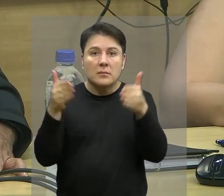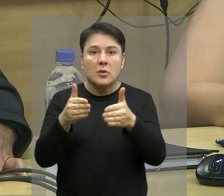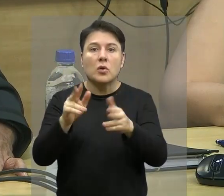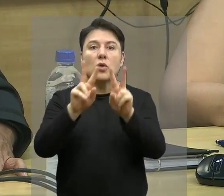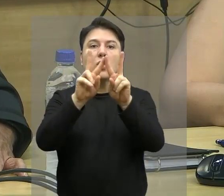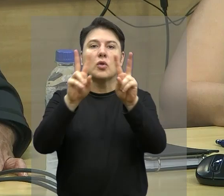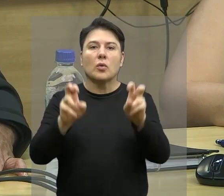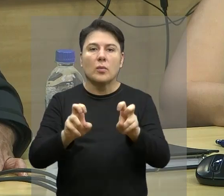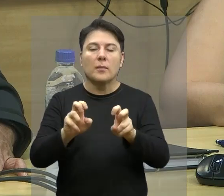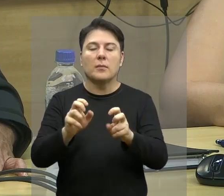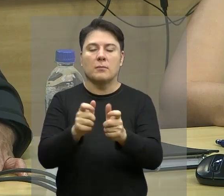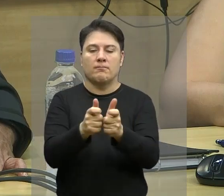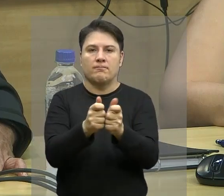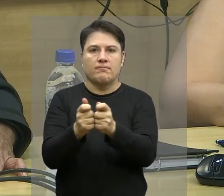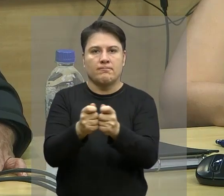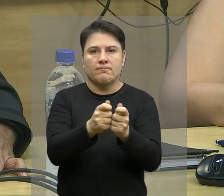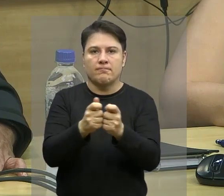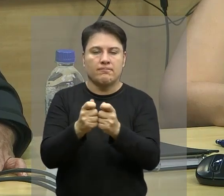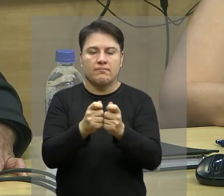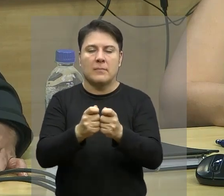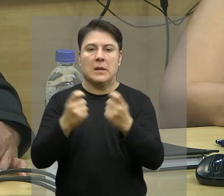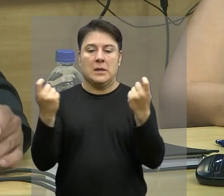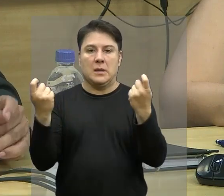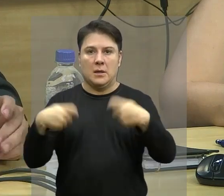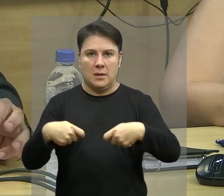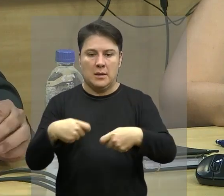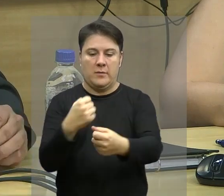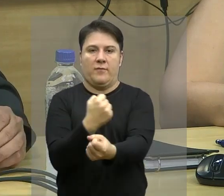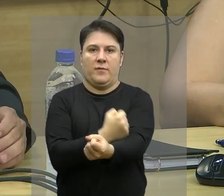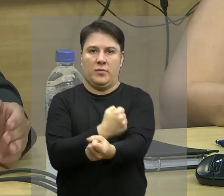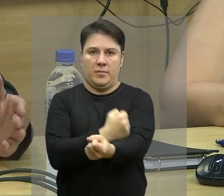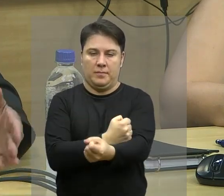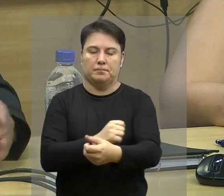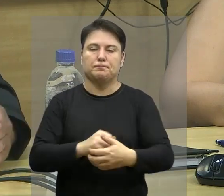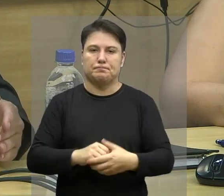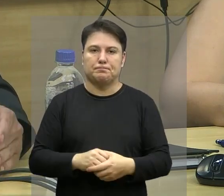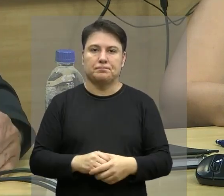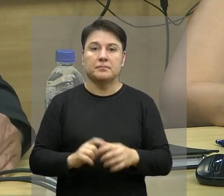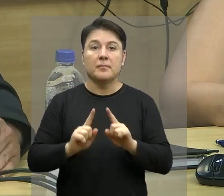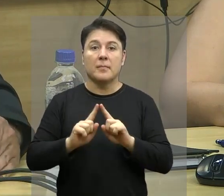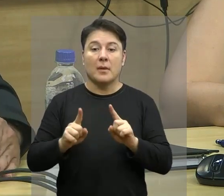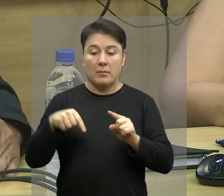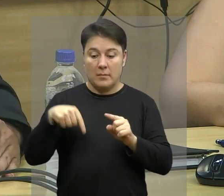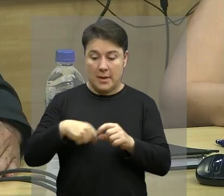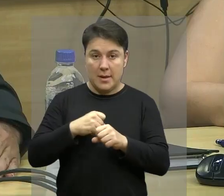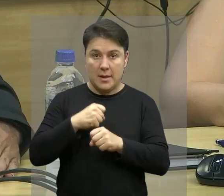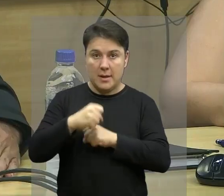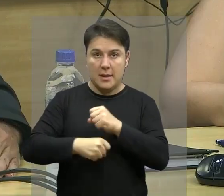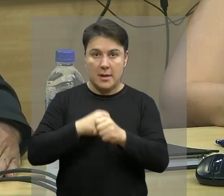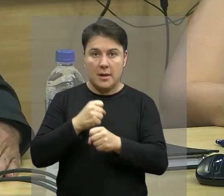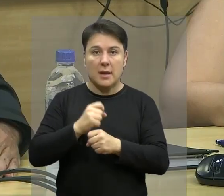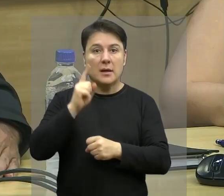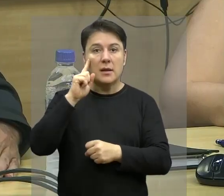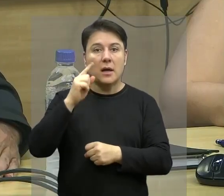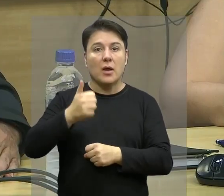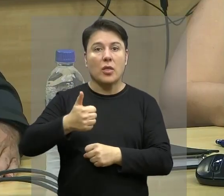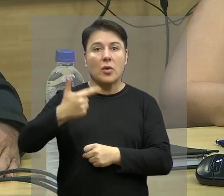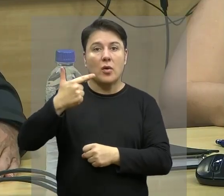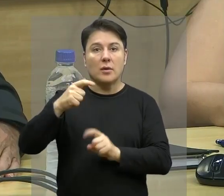Ludopatia. Como foi dito, aqui é o vício em jogos e apostas. Então, a partir desse ano, o dia 12